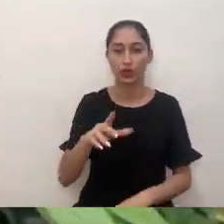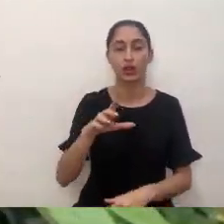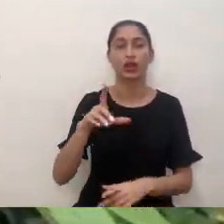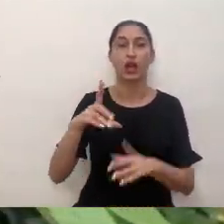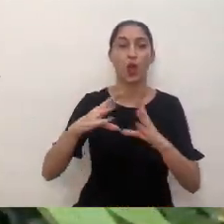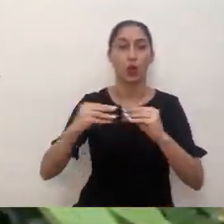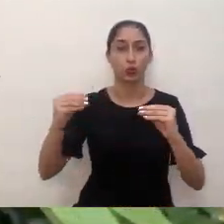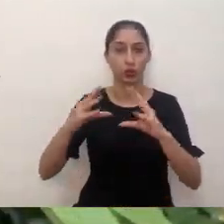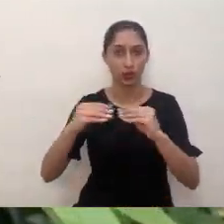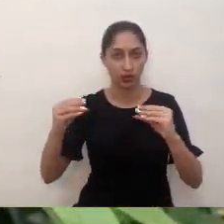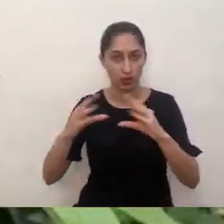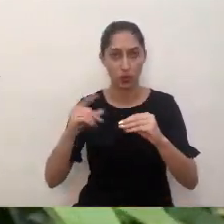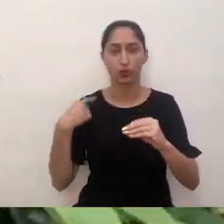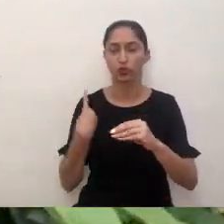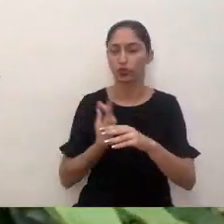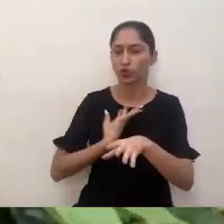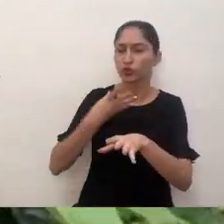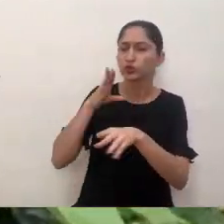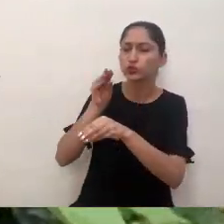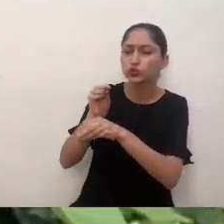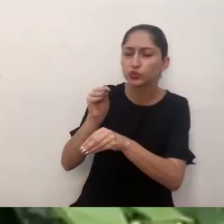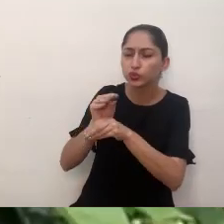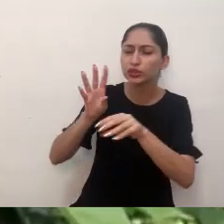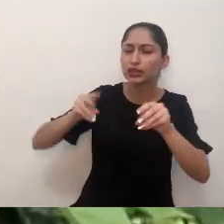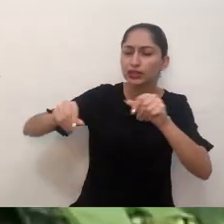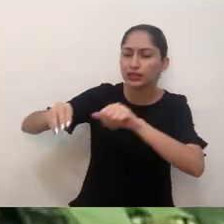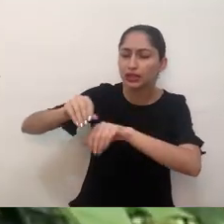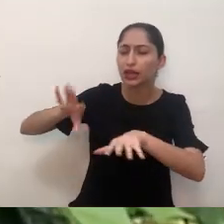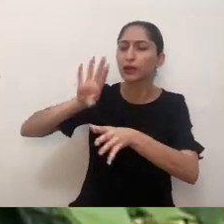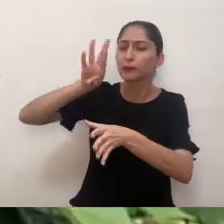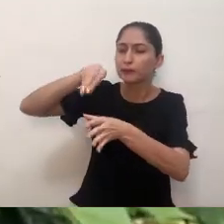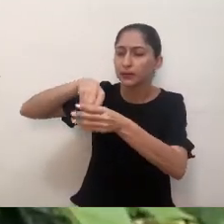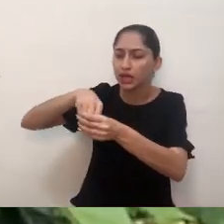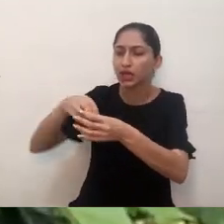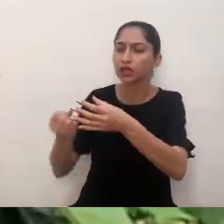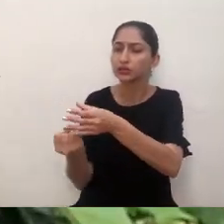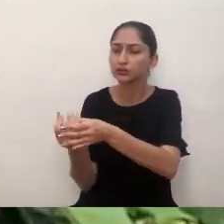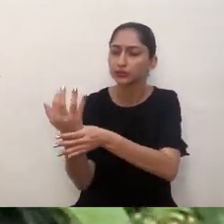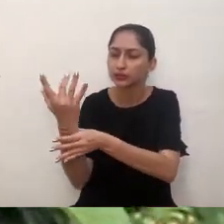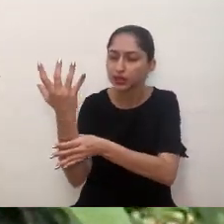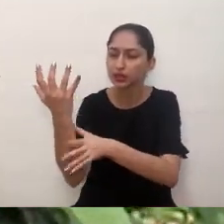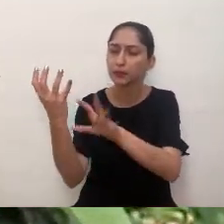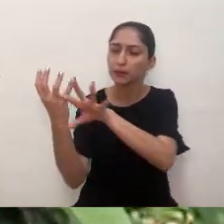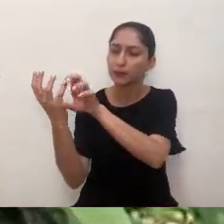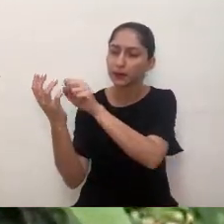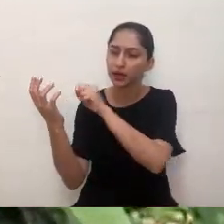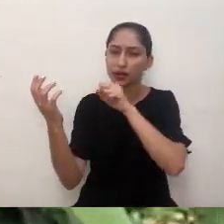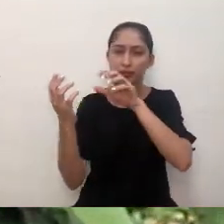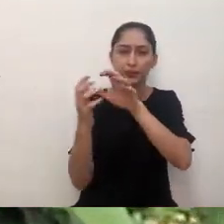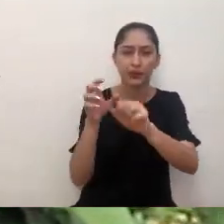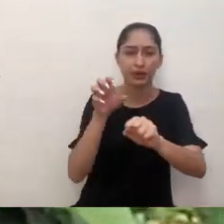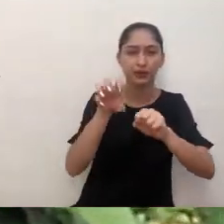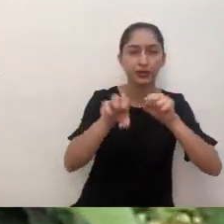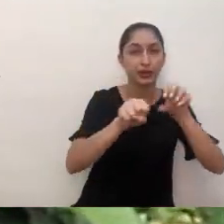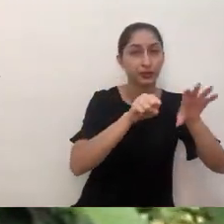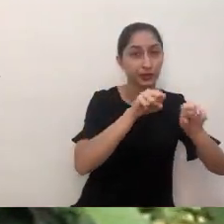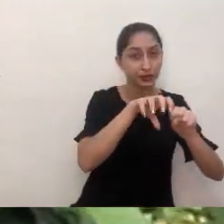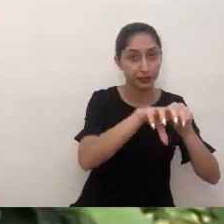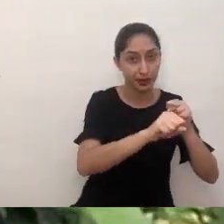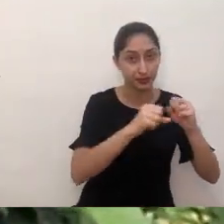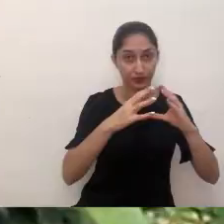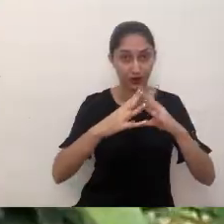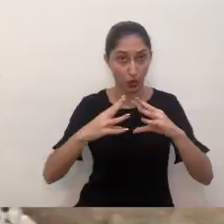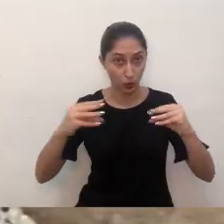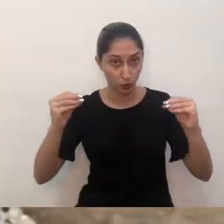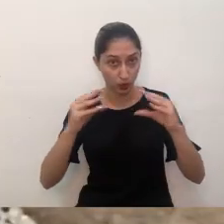gente prepara a terra, faz o plantio da semente, faz a colheita em pequena quantidade. Depois que colhe o algodão,